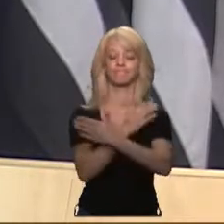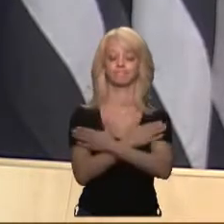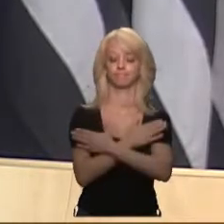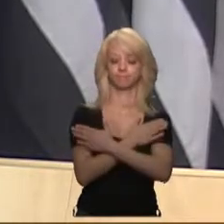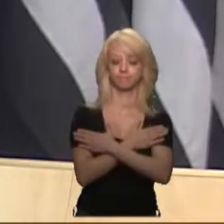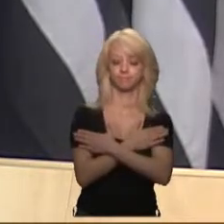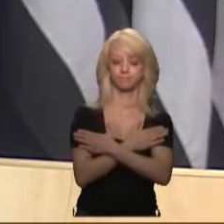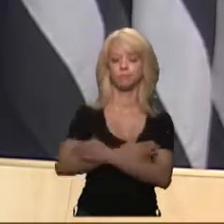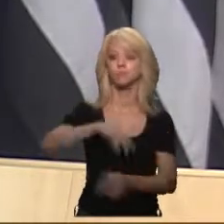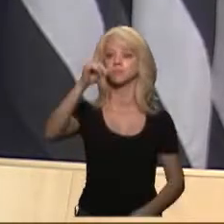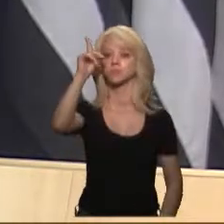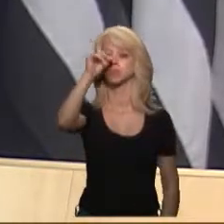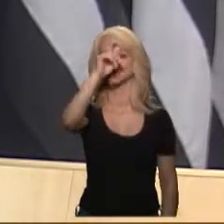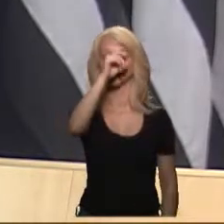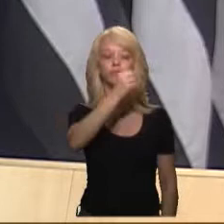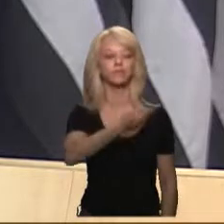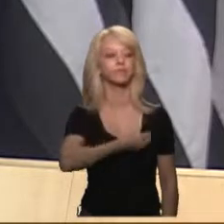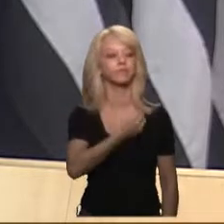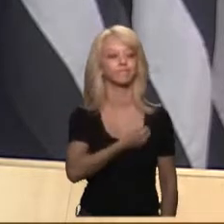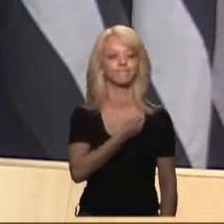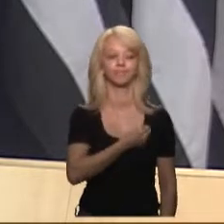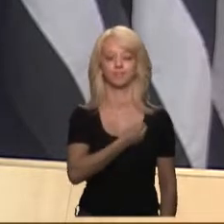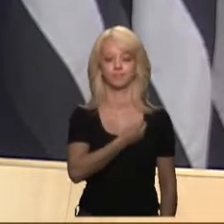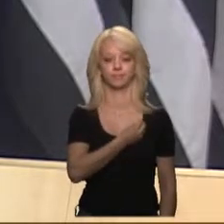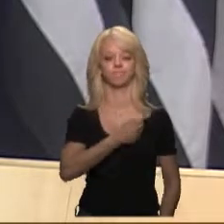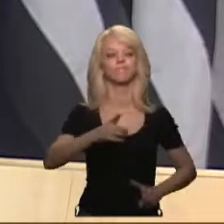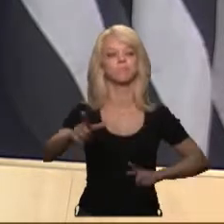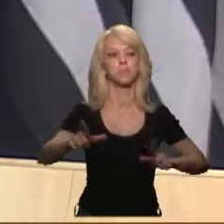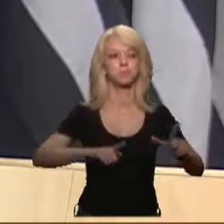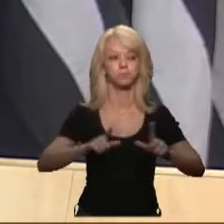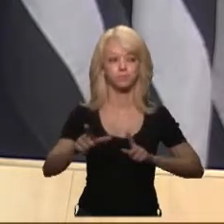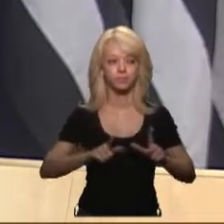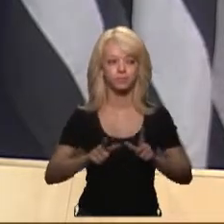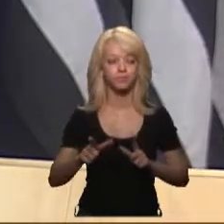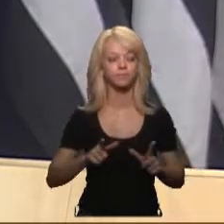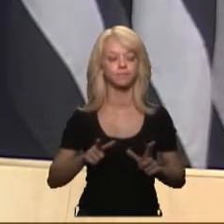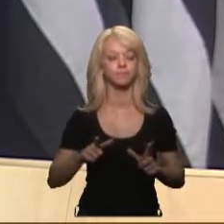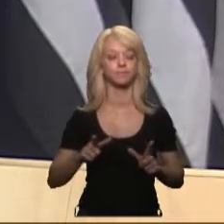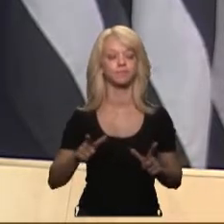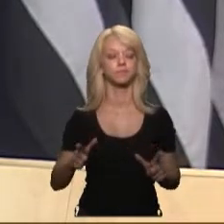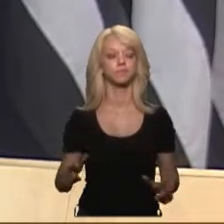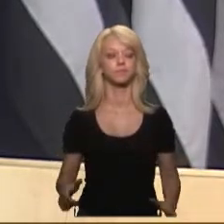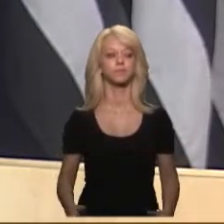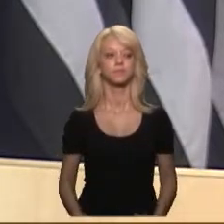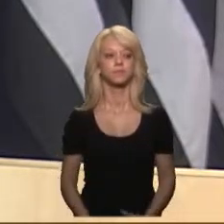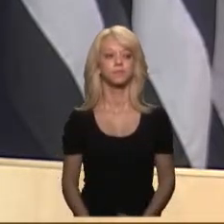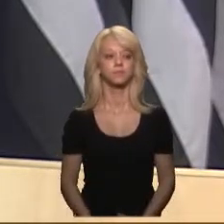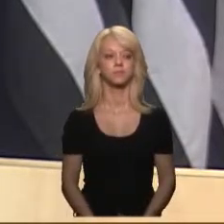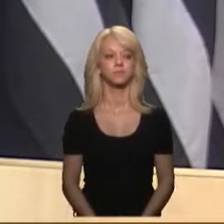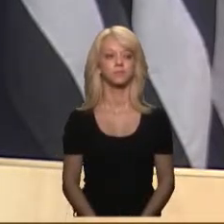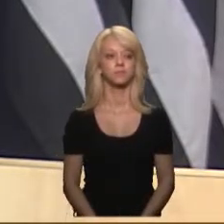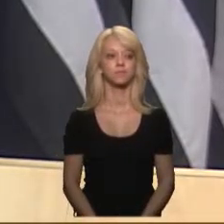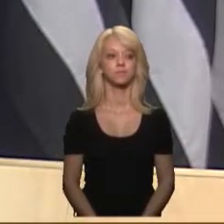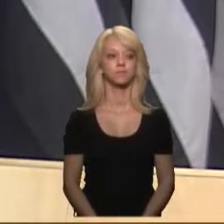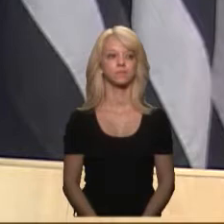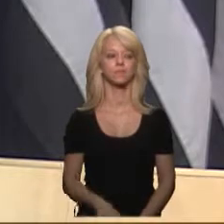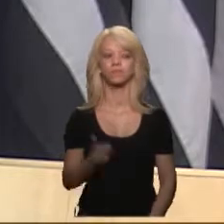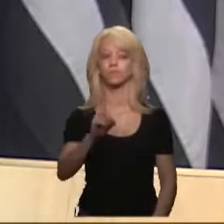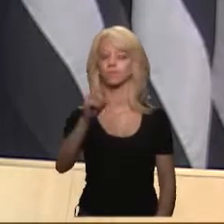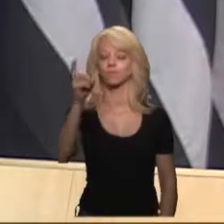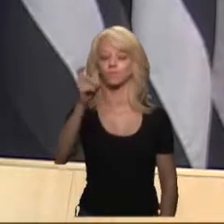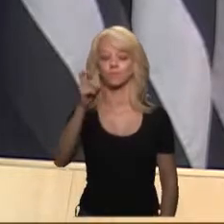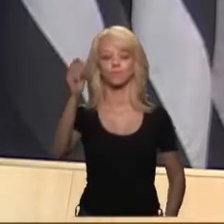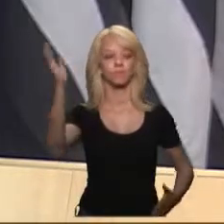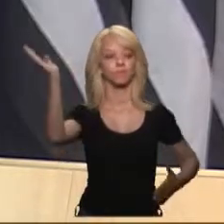dia. Garantir o seu trabalho, garantir a sua renda e mais do que isso, não foi para vagabundo, foi para gente honesta